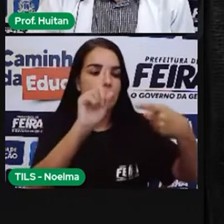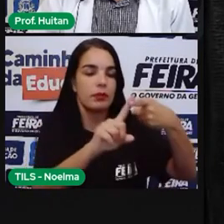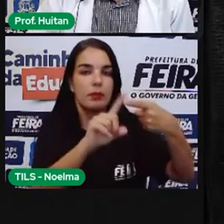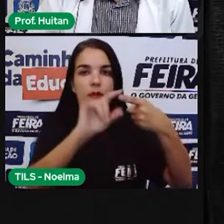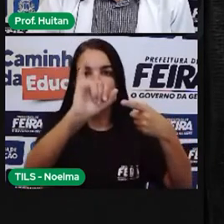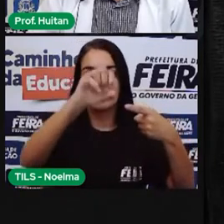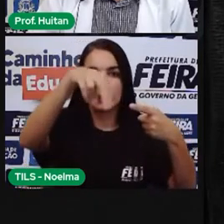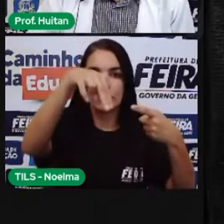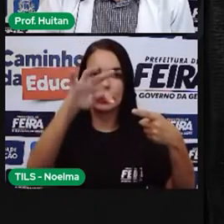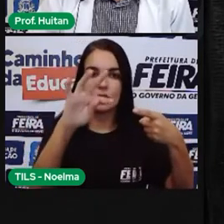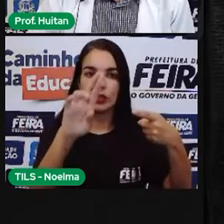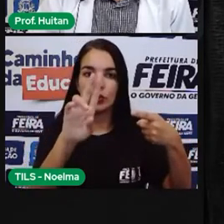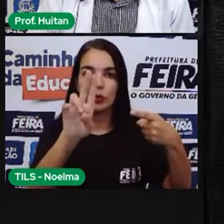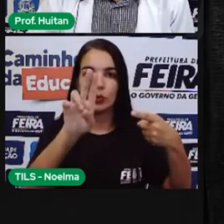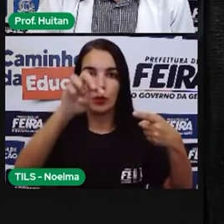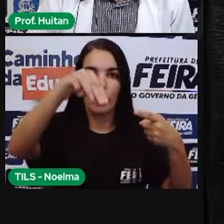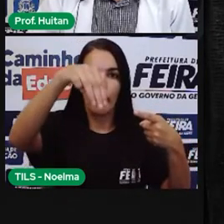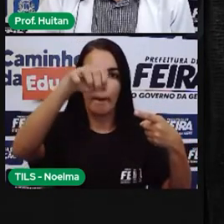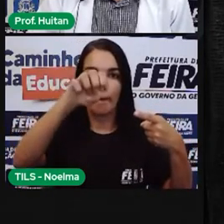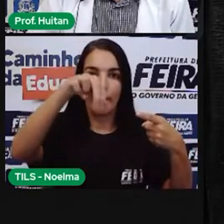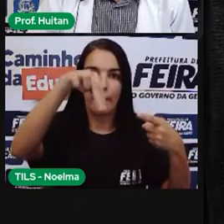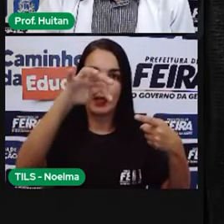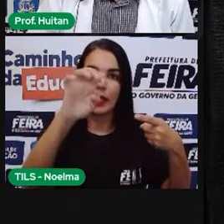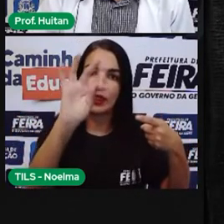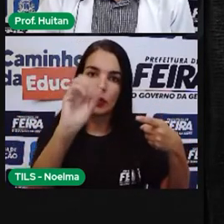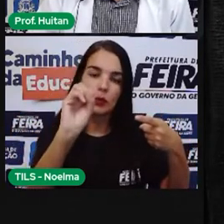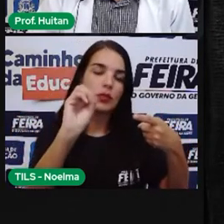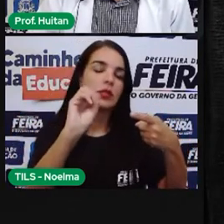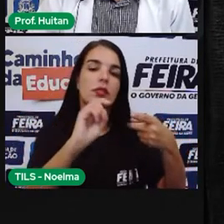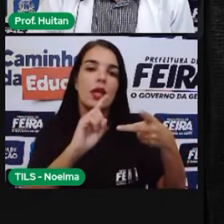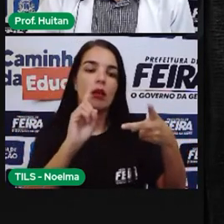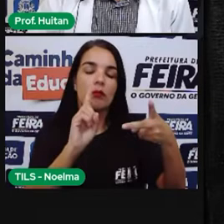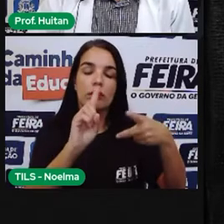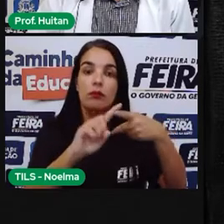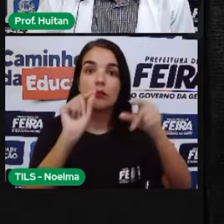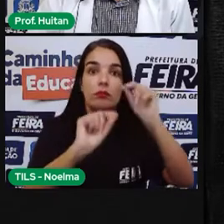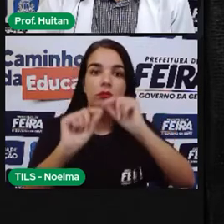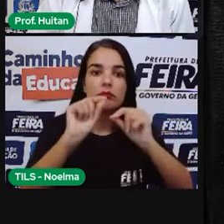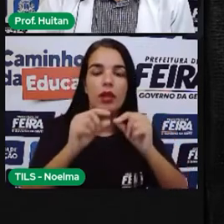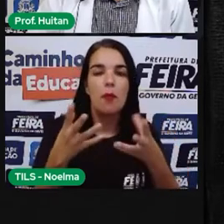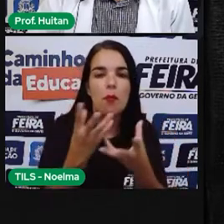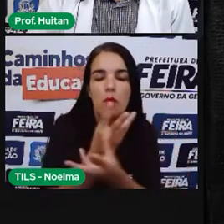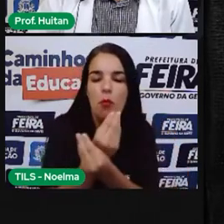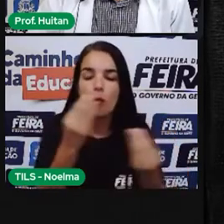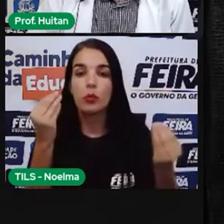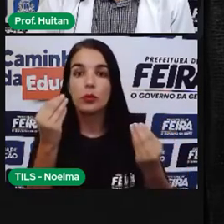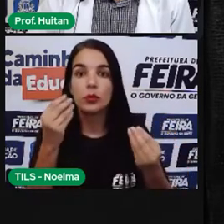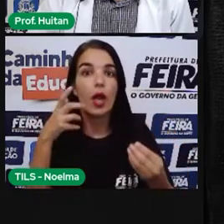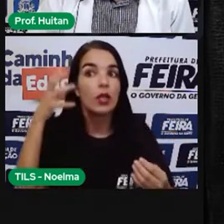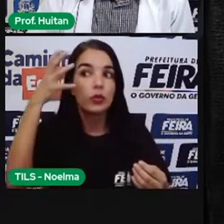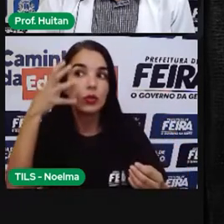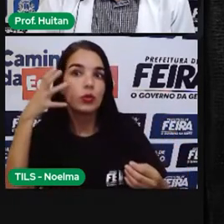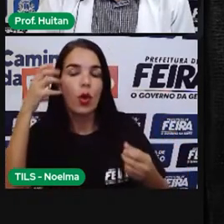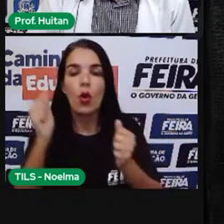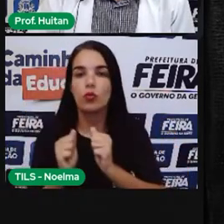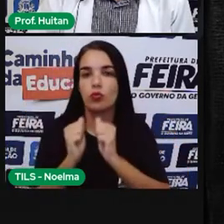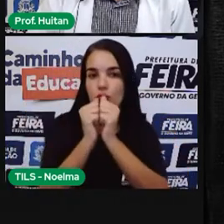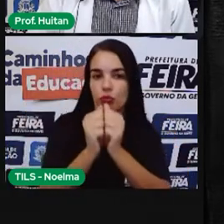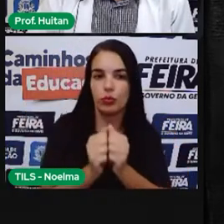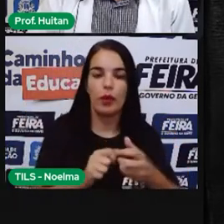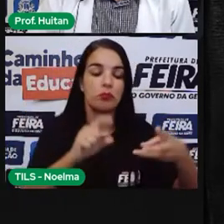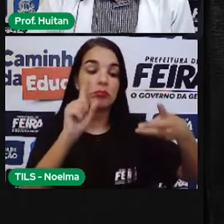outros instrumentos, ao mesmo tempo. Então, a harmonia é quando se executa vários sons ao mesmo tempo. Em